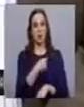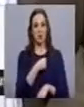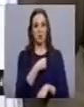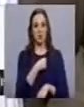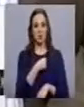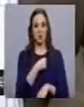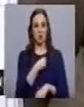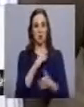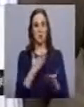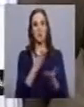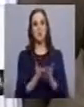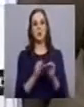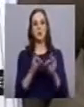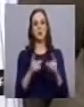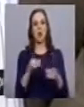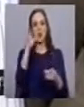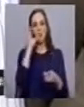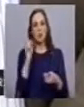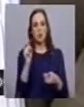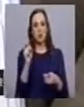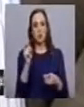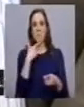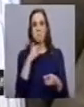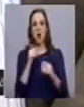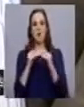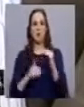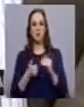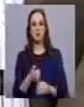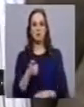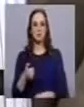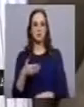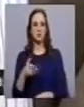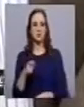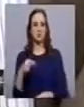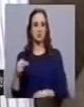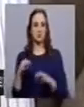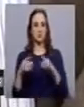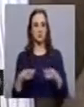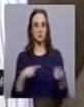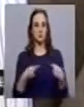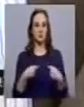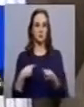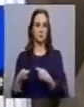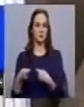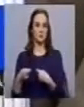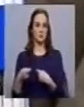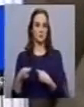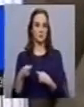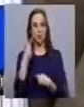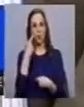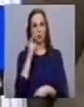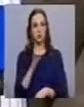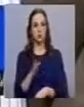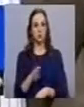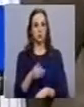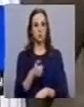haver proposta inicial por parte do Governo que seja inferior a 557 euros para iniciar as negociações. É conhecido.